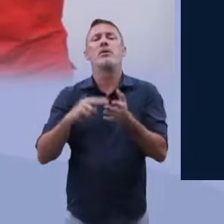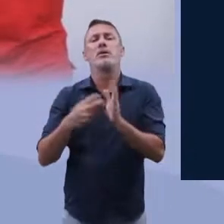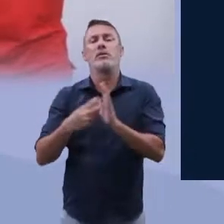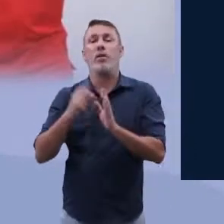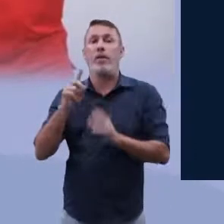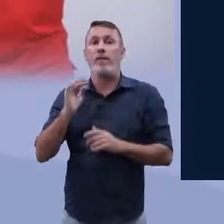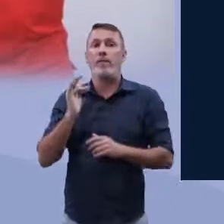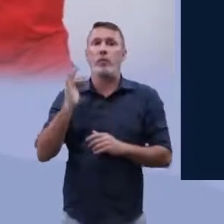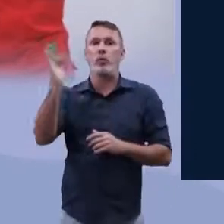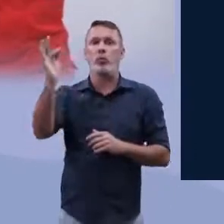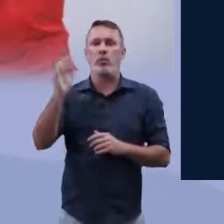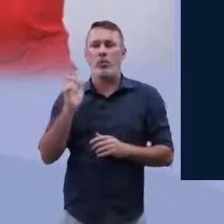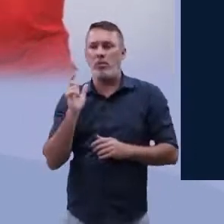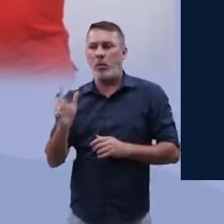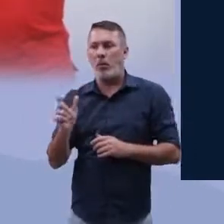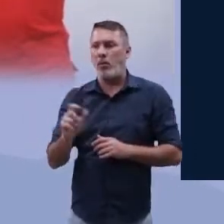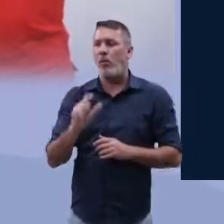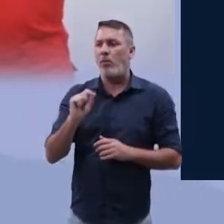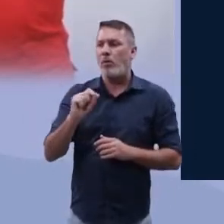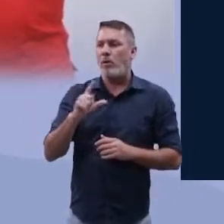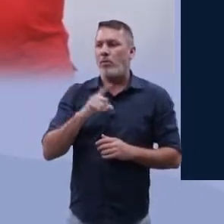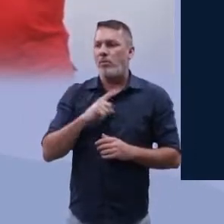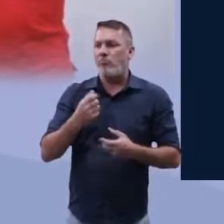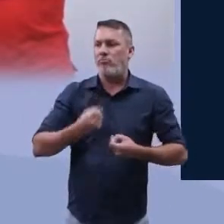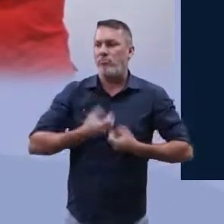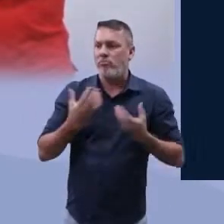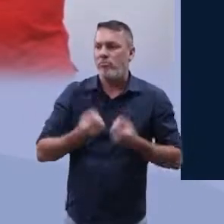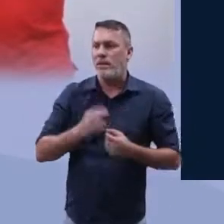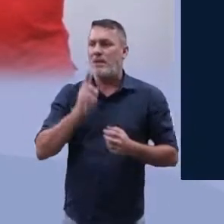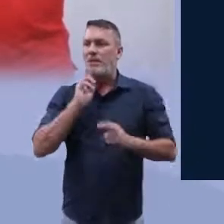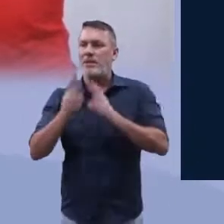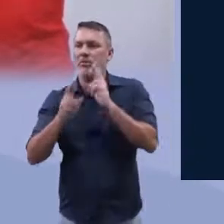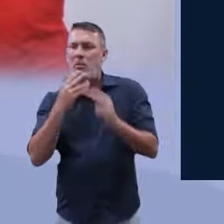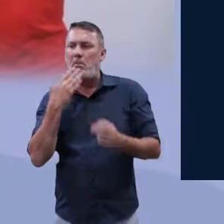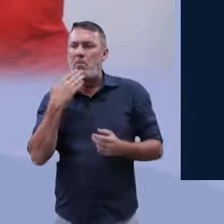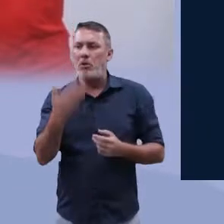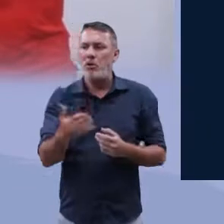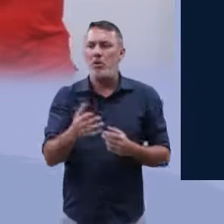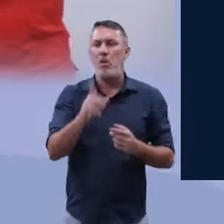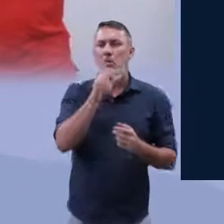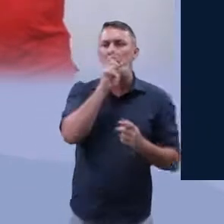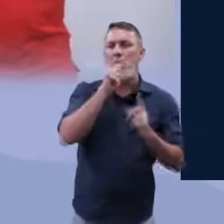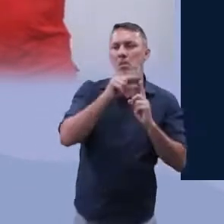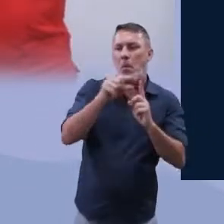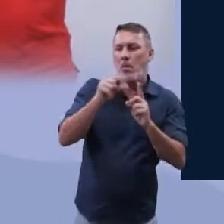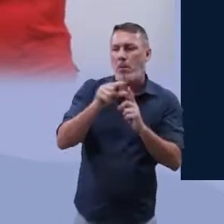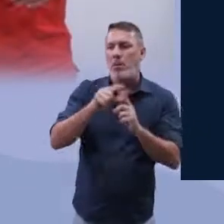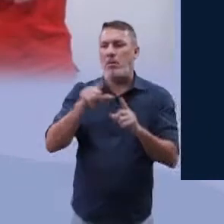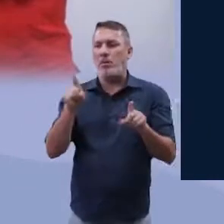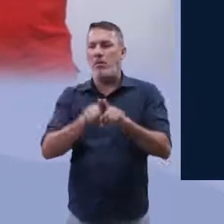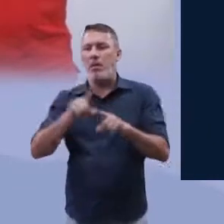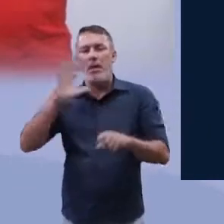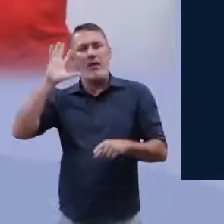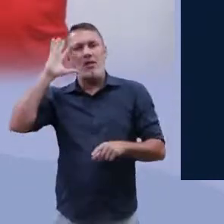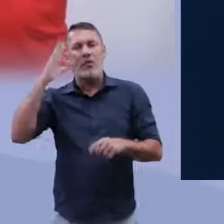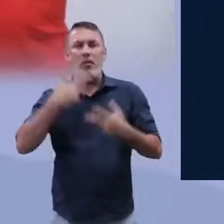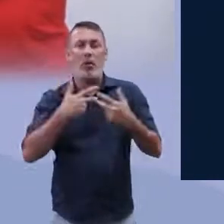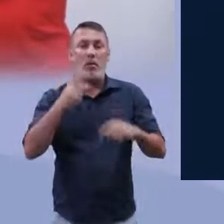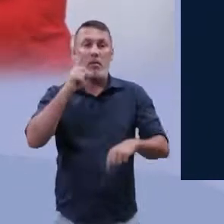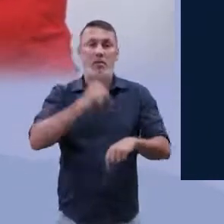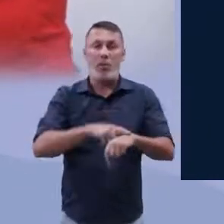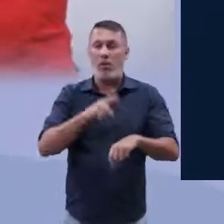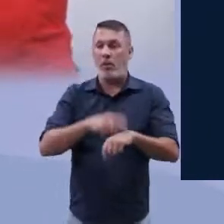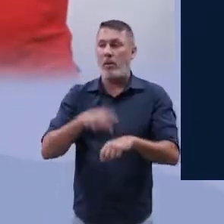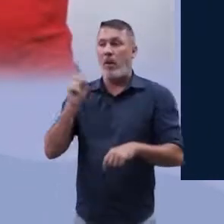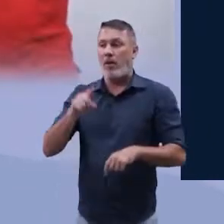tá, gente? Futuro. Expressa ação voluntária, respondemos a pedido, fazemos promessas, tomamos decisões.